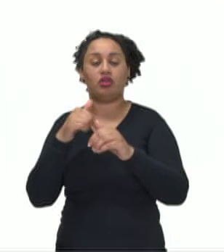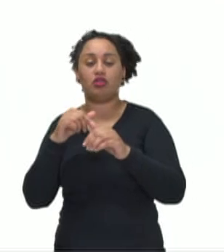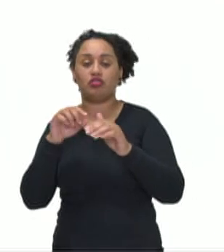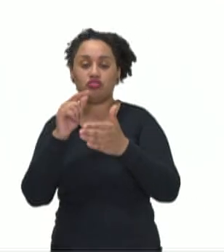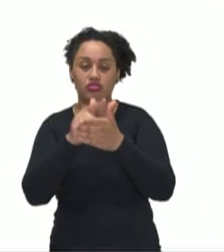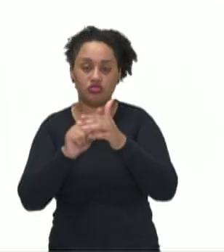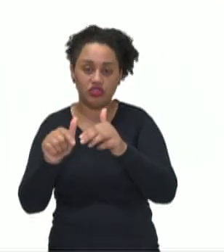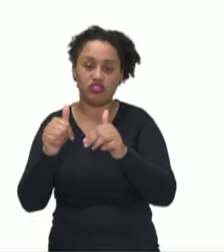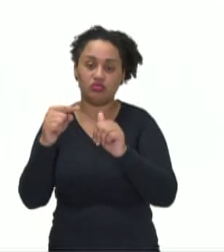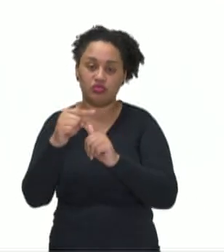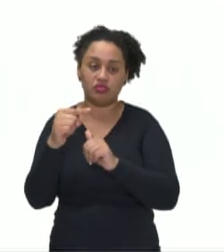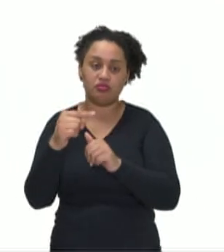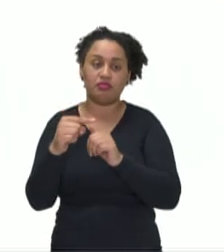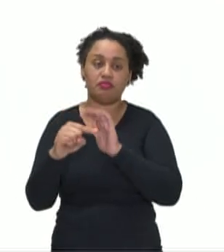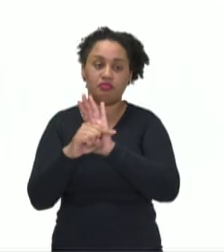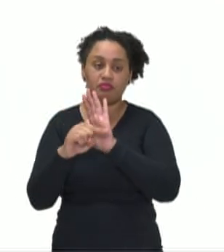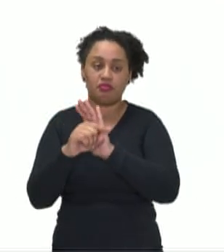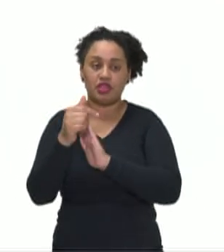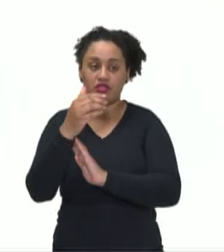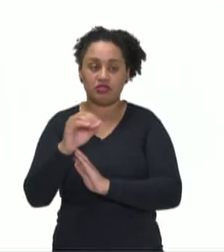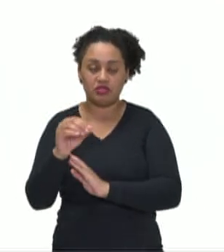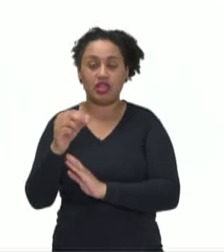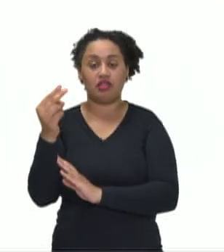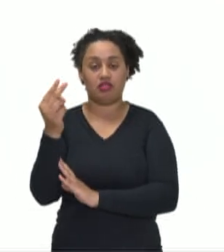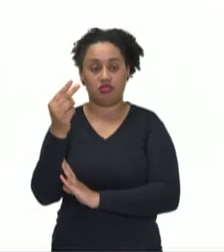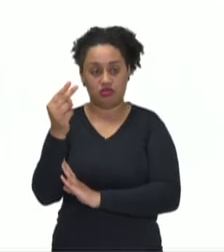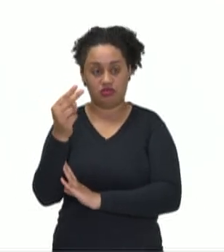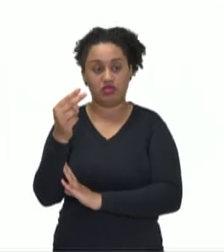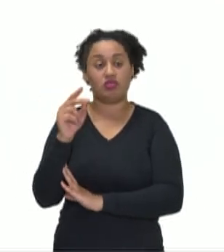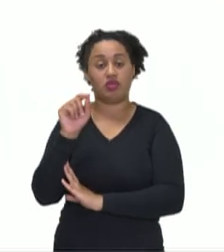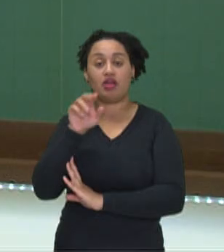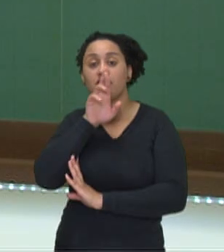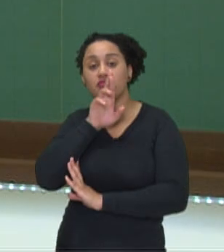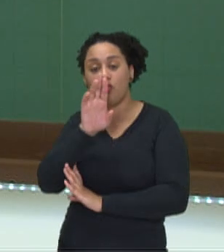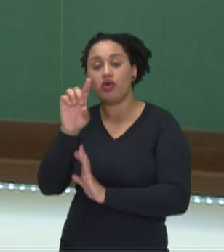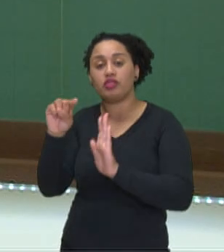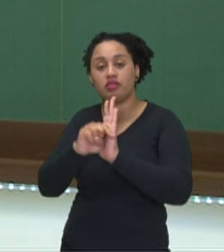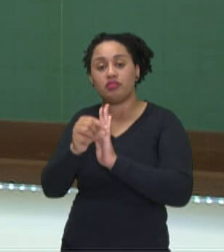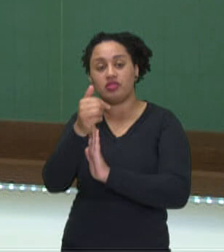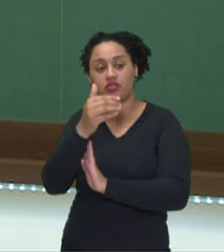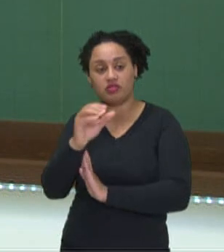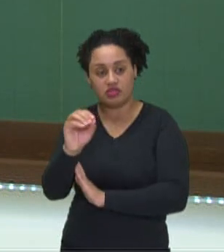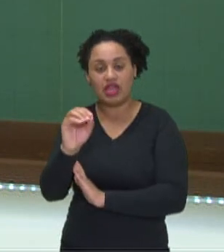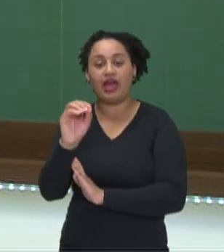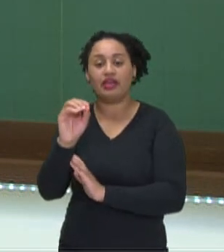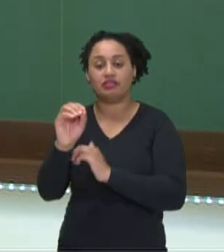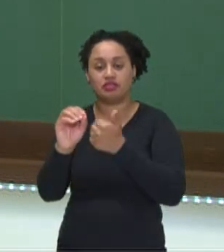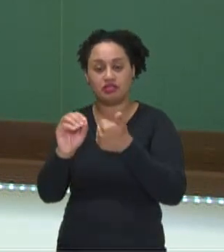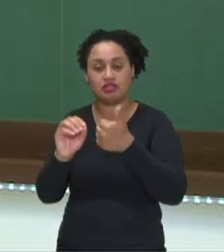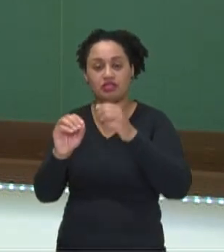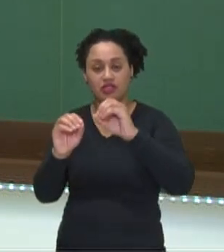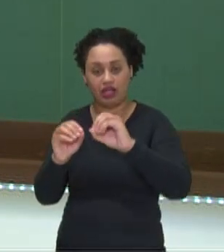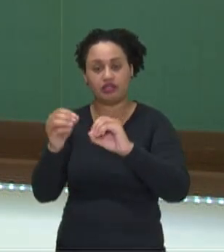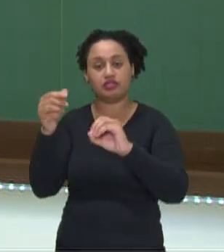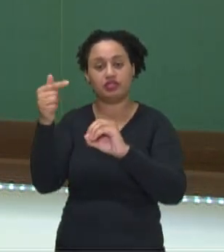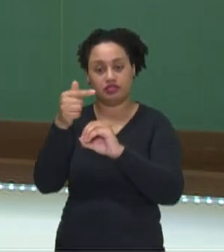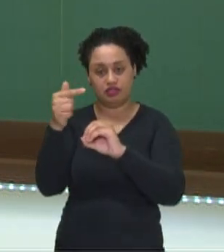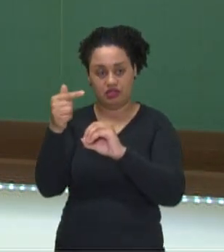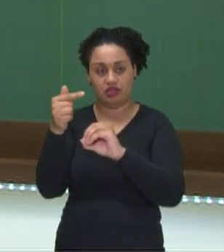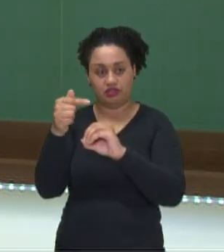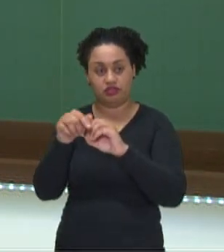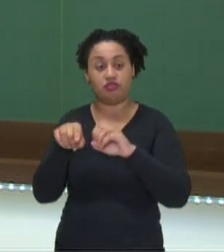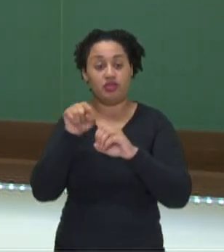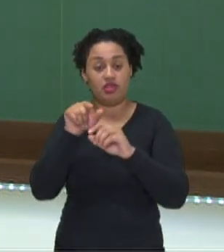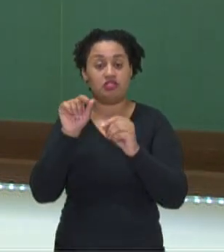2, menos 10 elevado a 7. Lembre-se que na divisão de potências de mesma base, conservamos